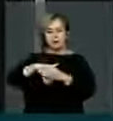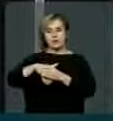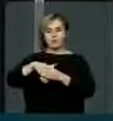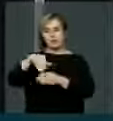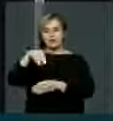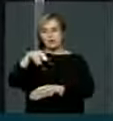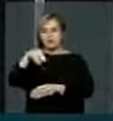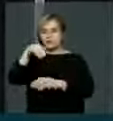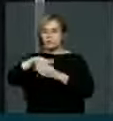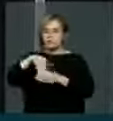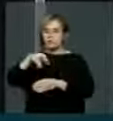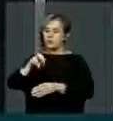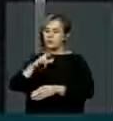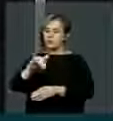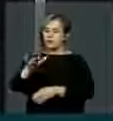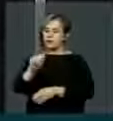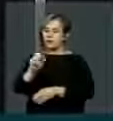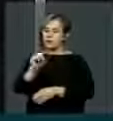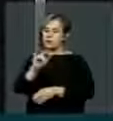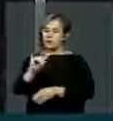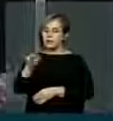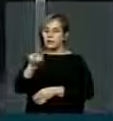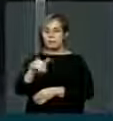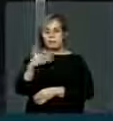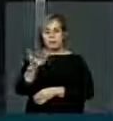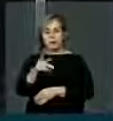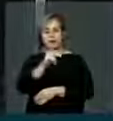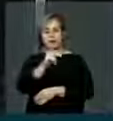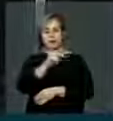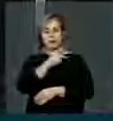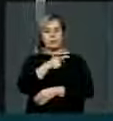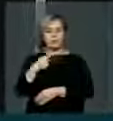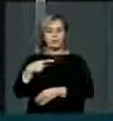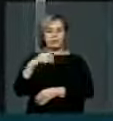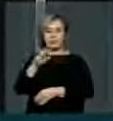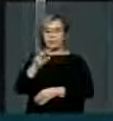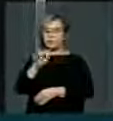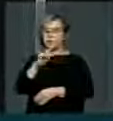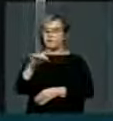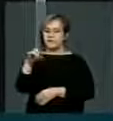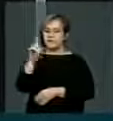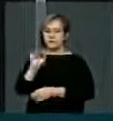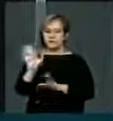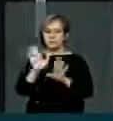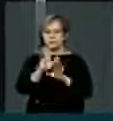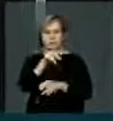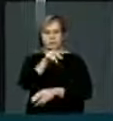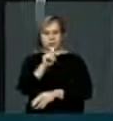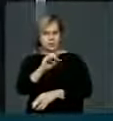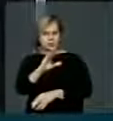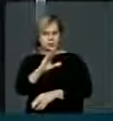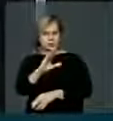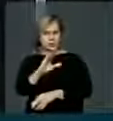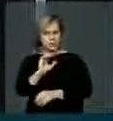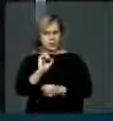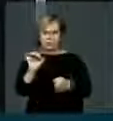a matéria aqui da coluna forte e esse deve ser o pastor Everaldo Pereira do PSC dizer que o PSC não está pronto para cumprir esta